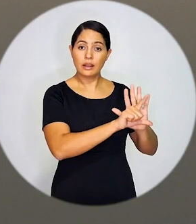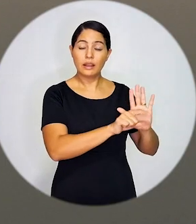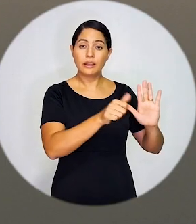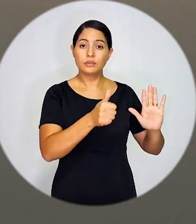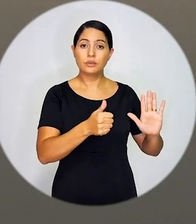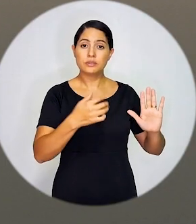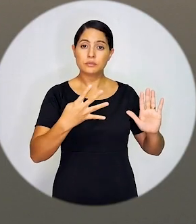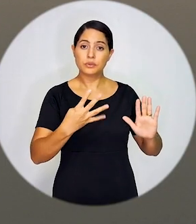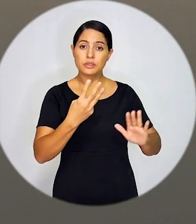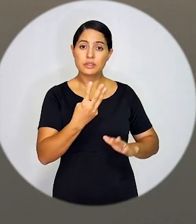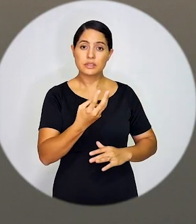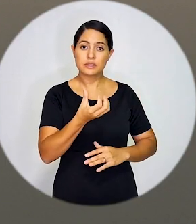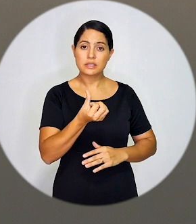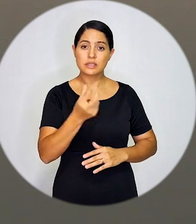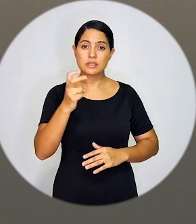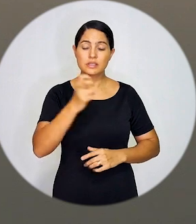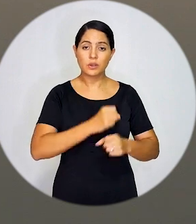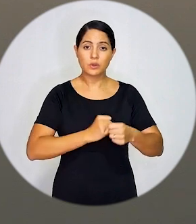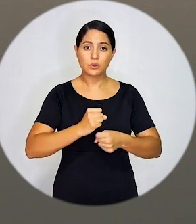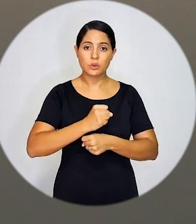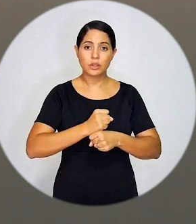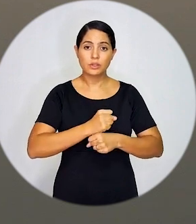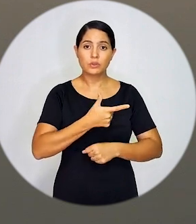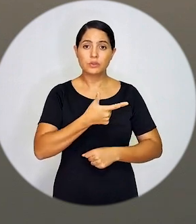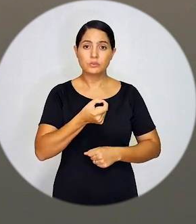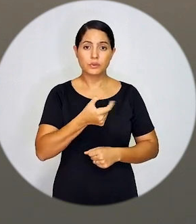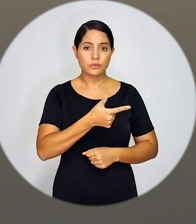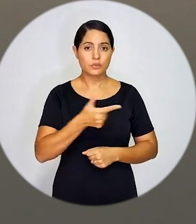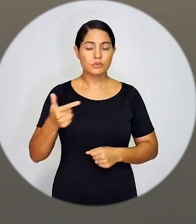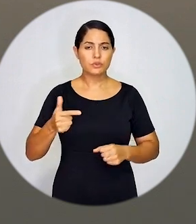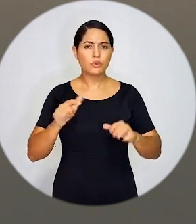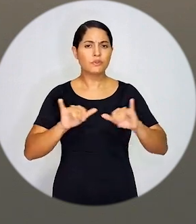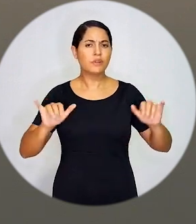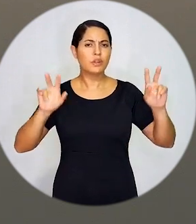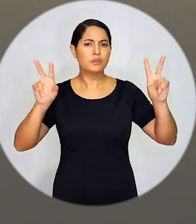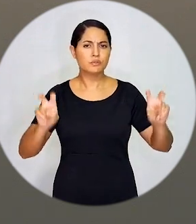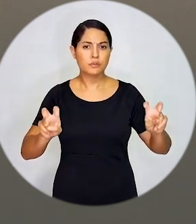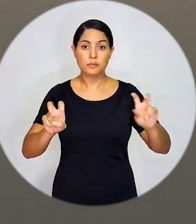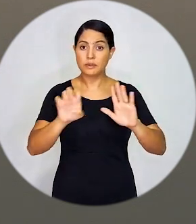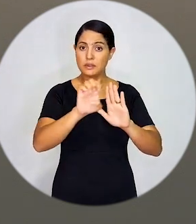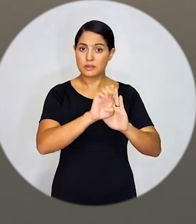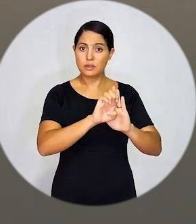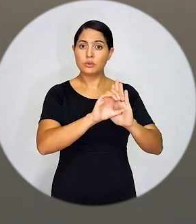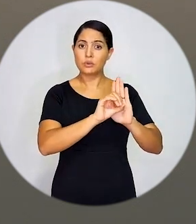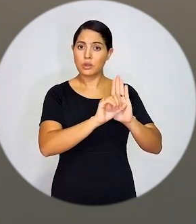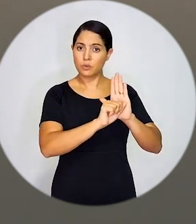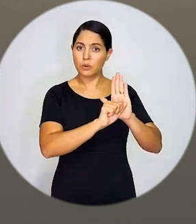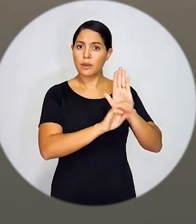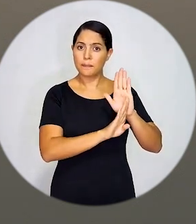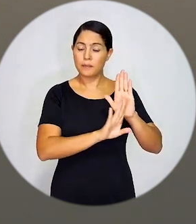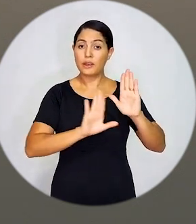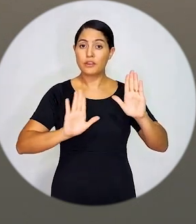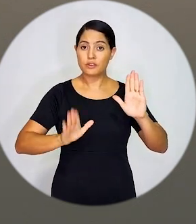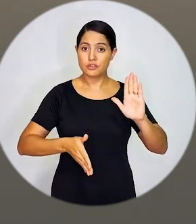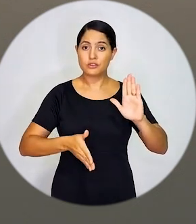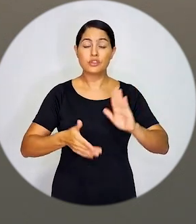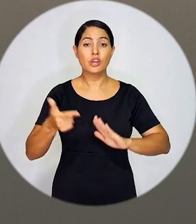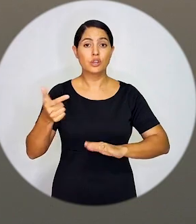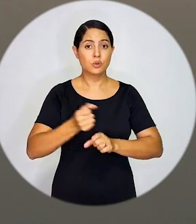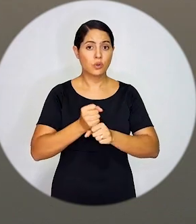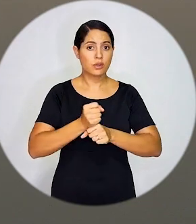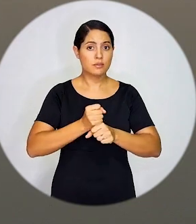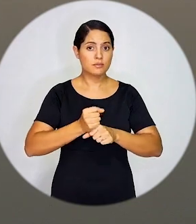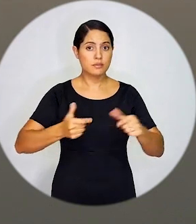A Lei 14.365 de 2022, que trouxe mudanças ao Estatuto da Advocacia, completou 2 anos de